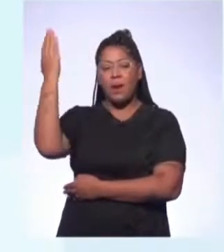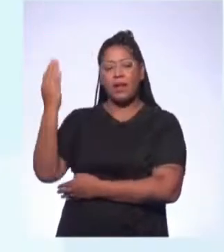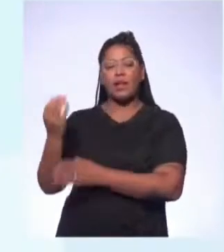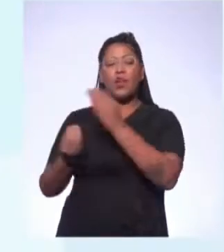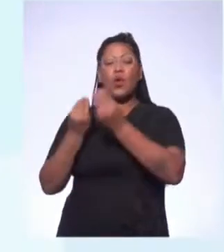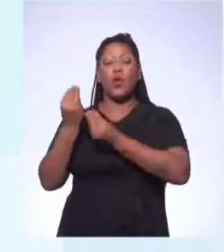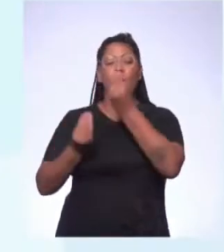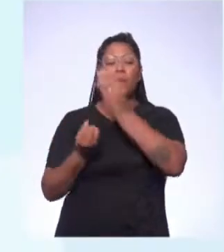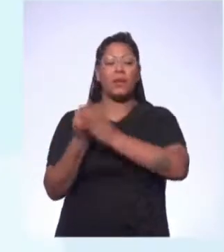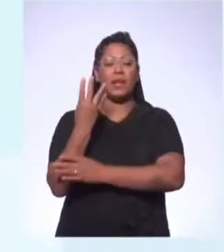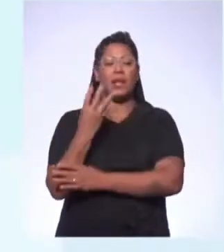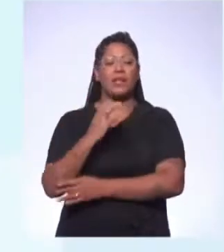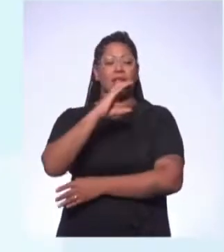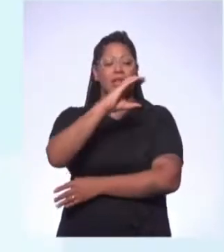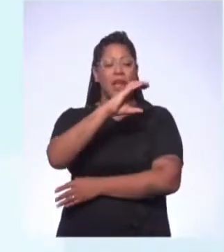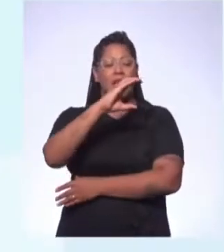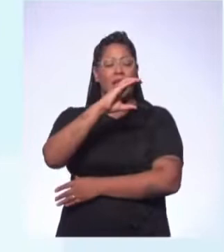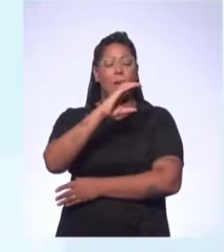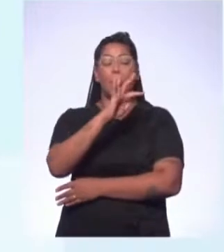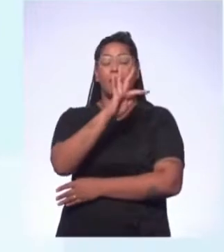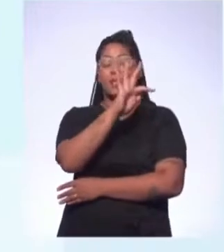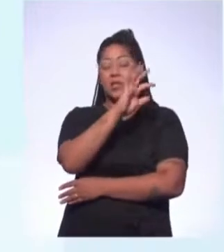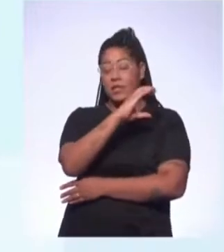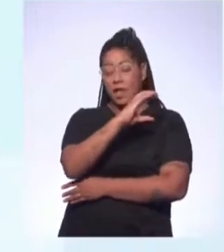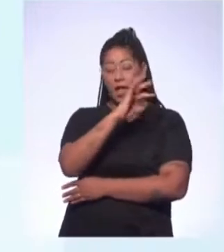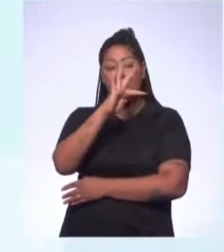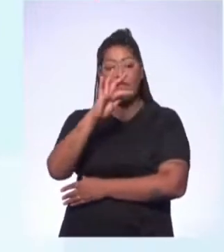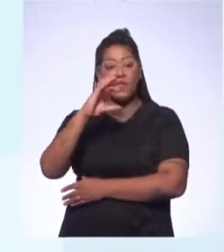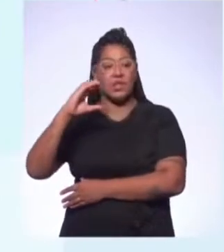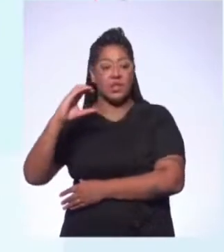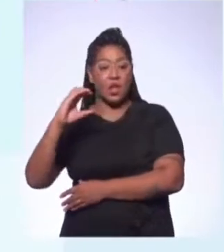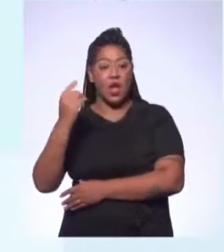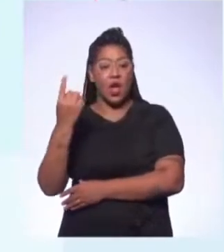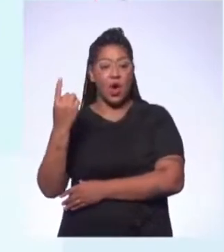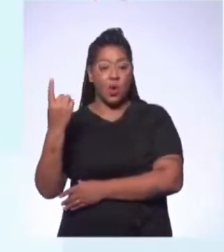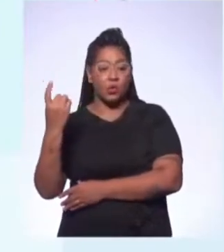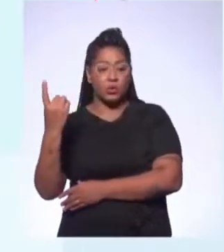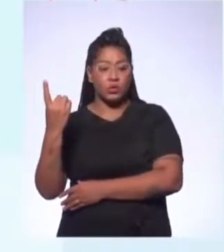de CFC11. E nós temos também o